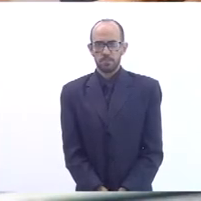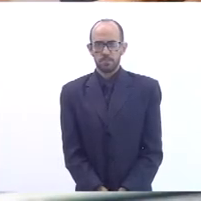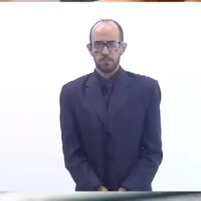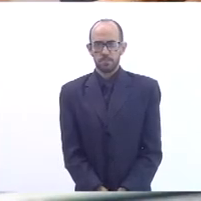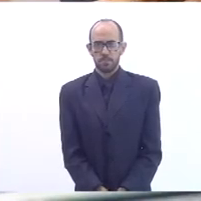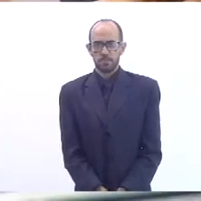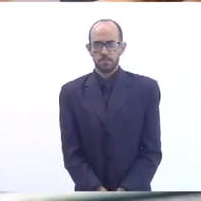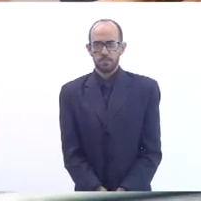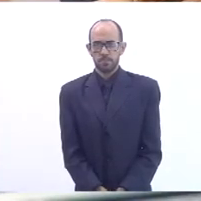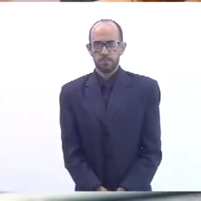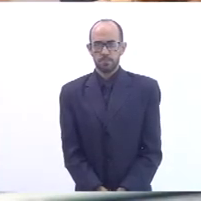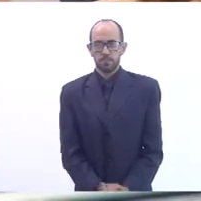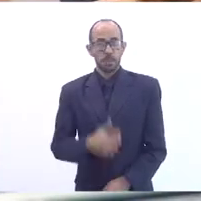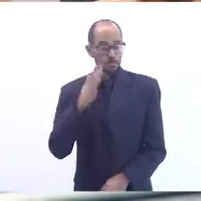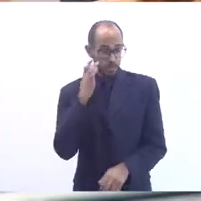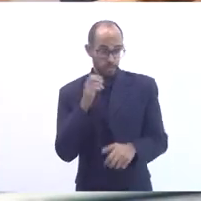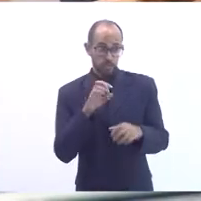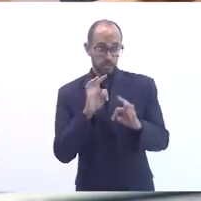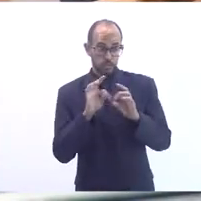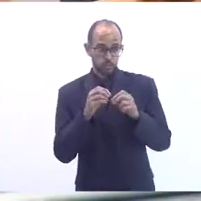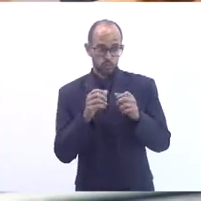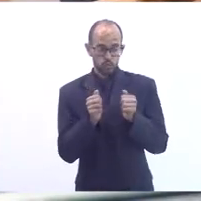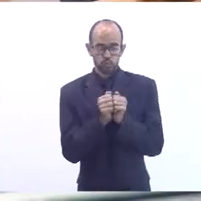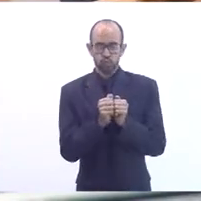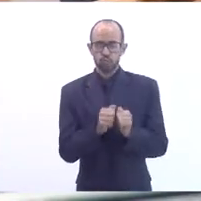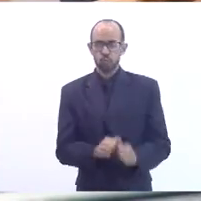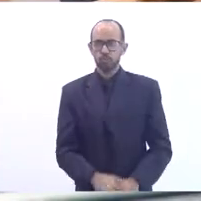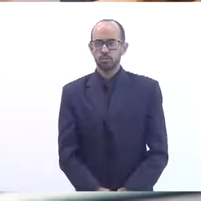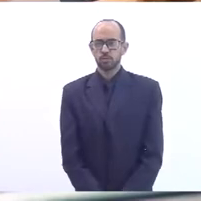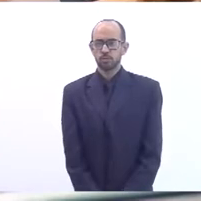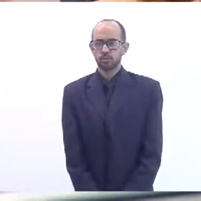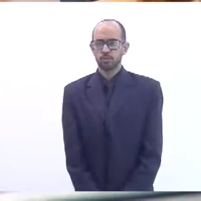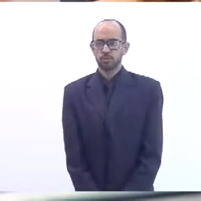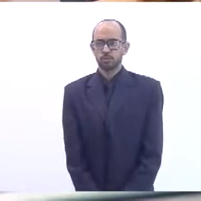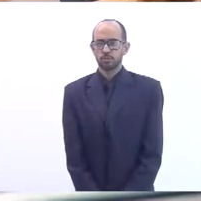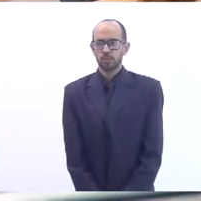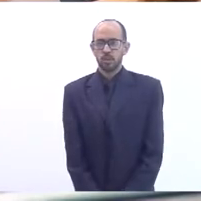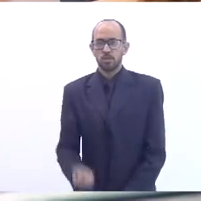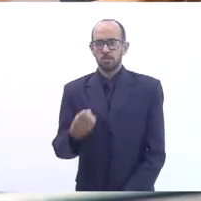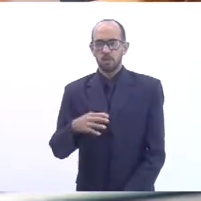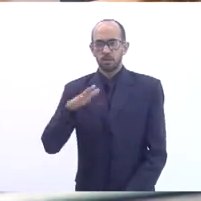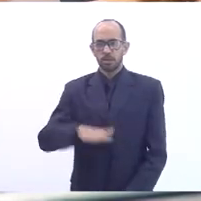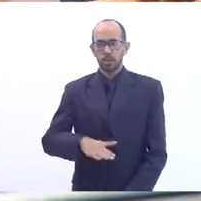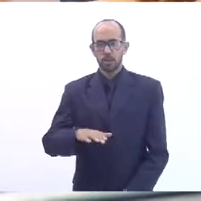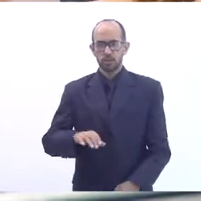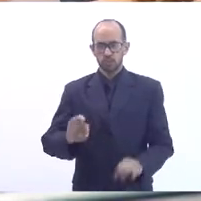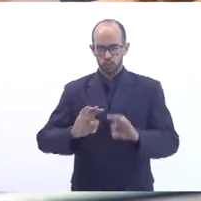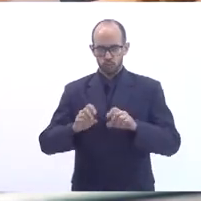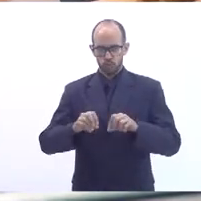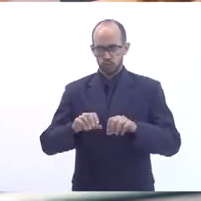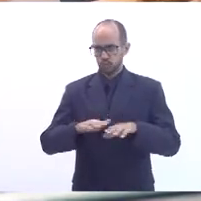estaremos aqui então até amanhã dá para mim ouvir Boa tarde gente